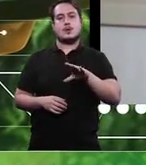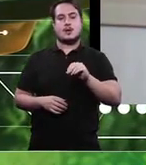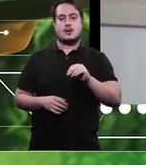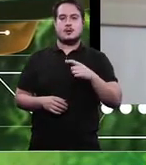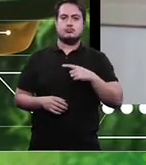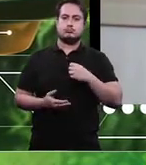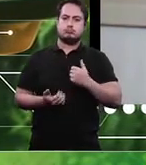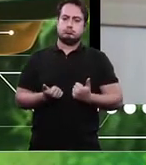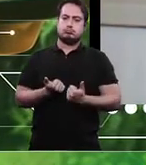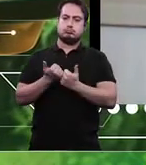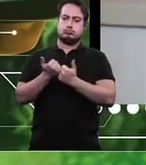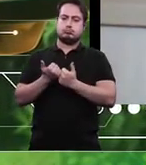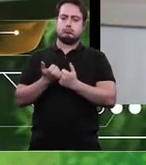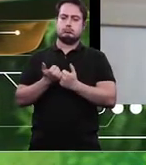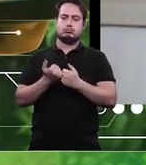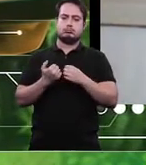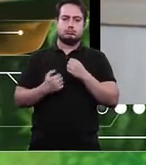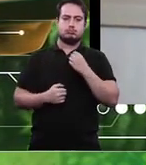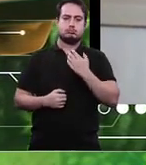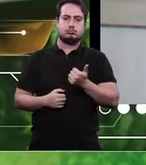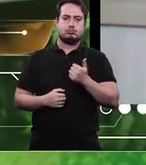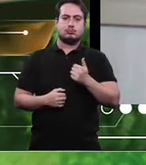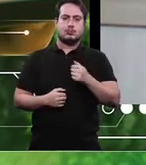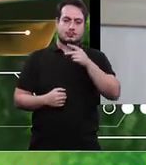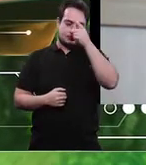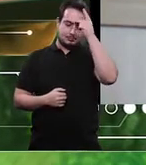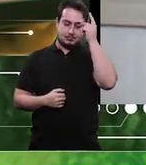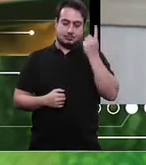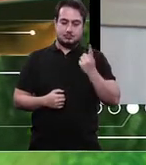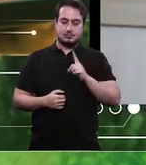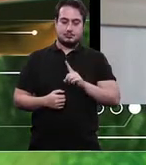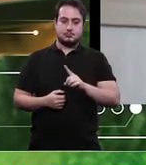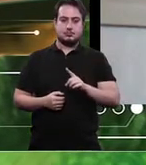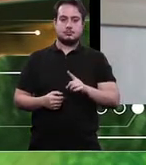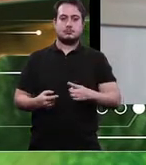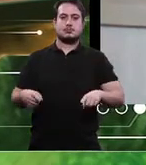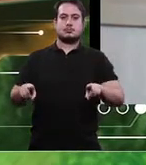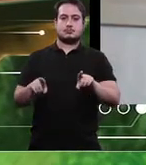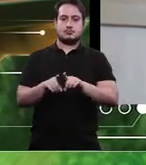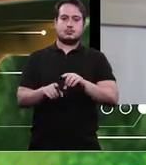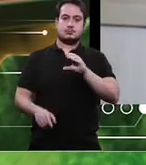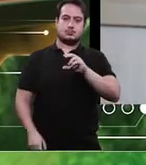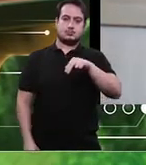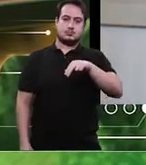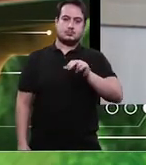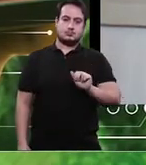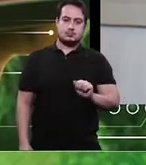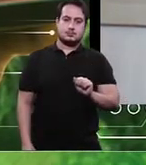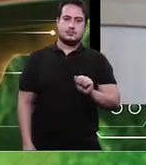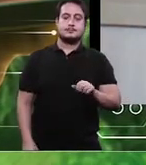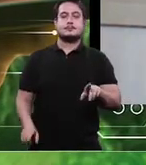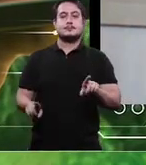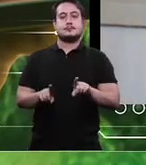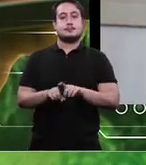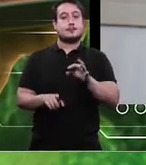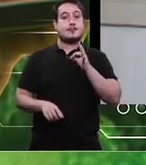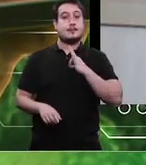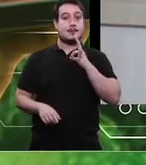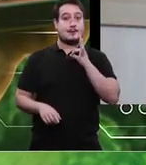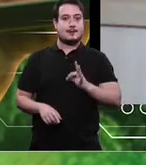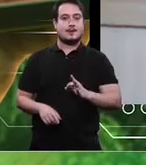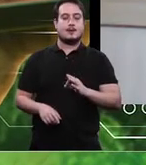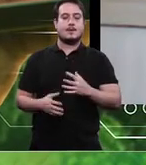um suporte muito grande, que é uma figura ilustre, né, parceiro aí da CNA, e com certeza absoluta nós